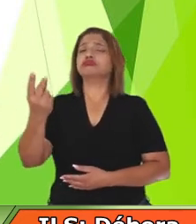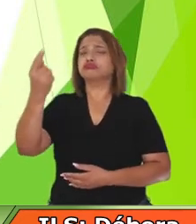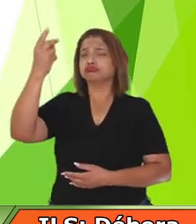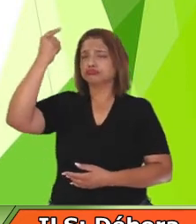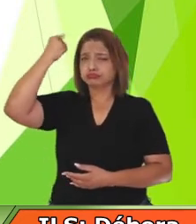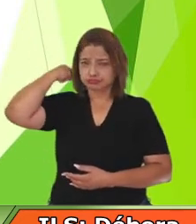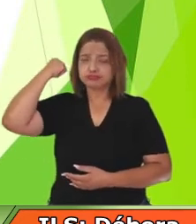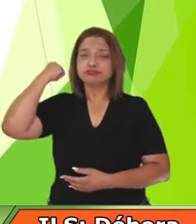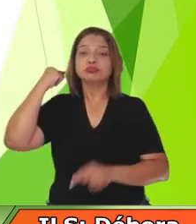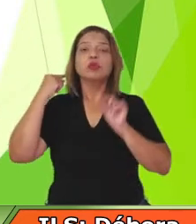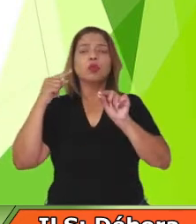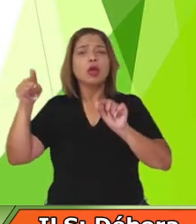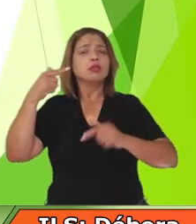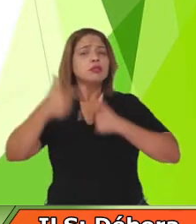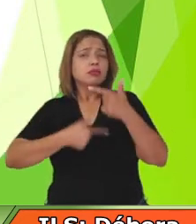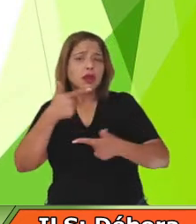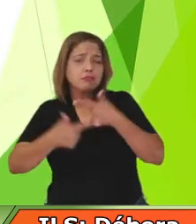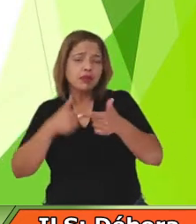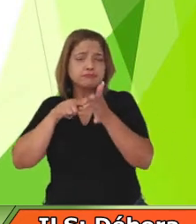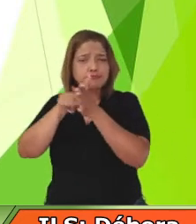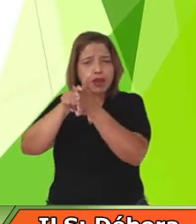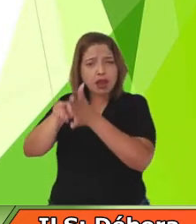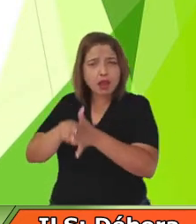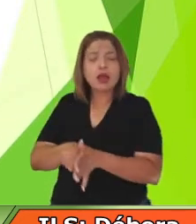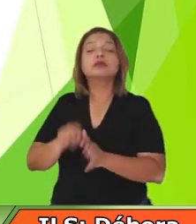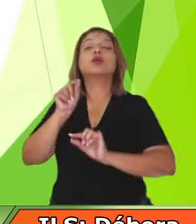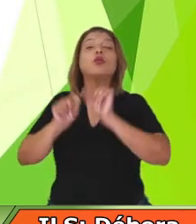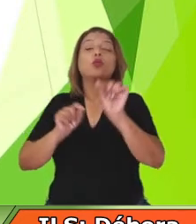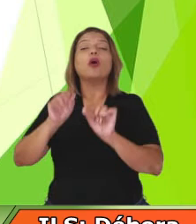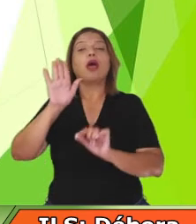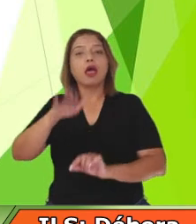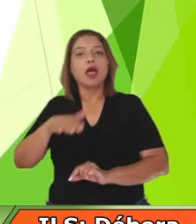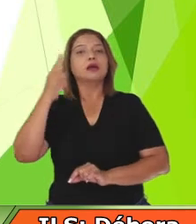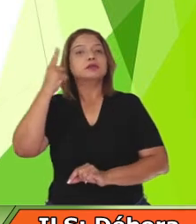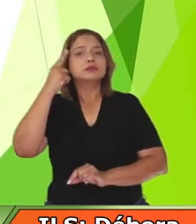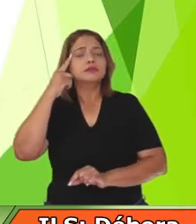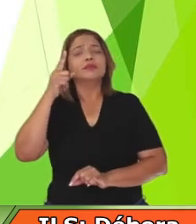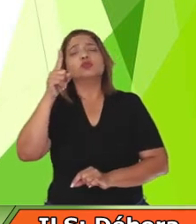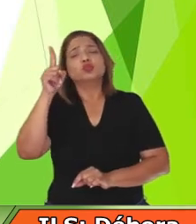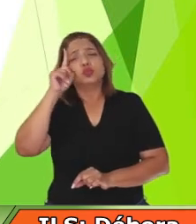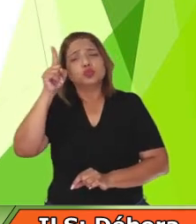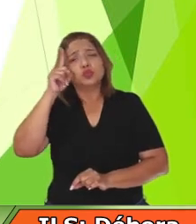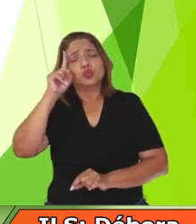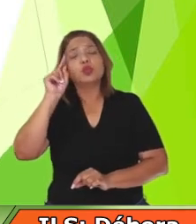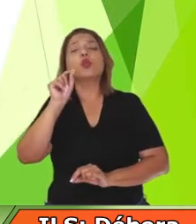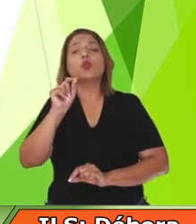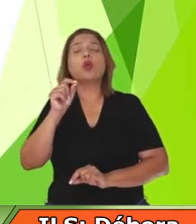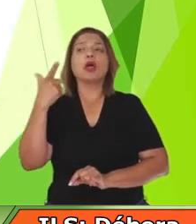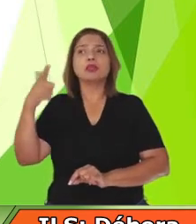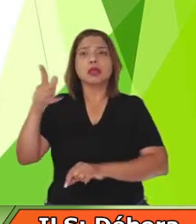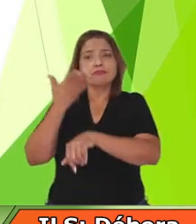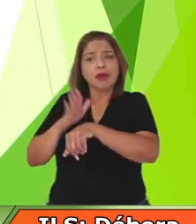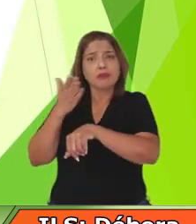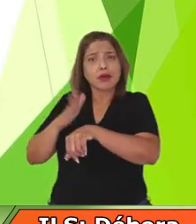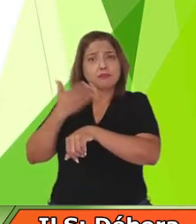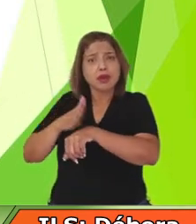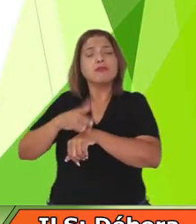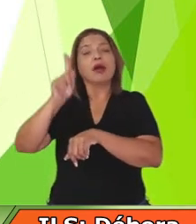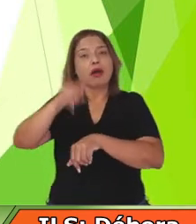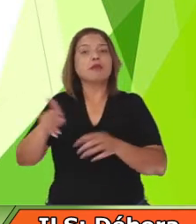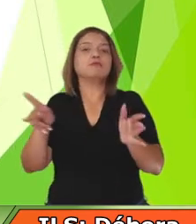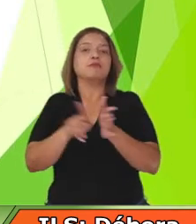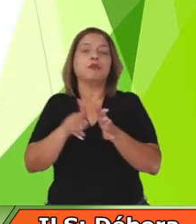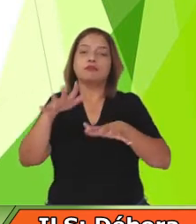Seus trabalhos, em geral, tratavam com maior frequência de aplicações práticas da